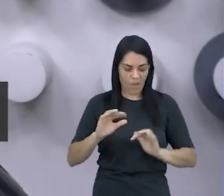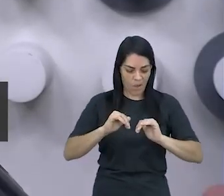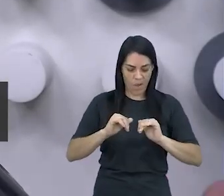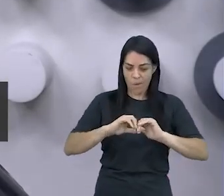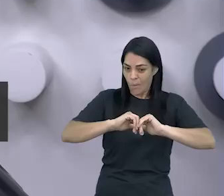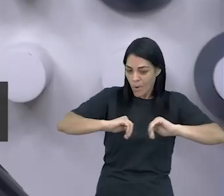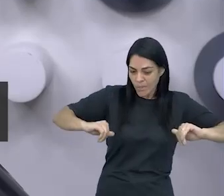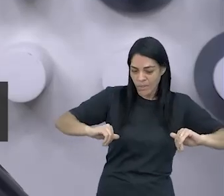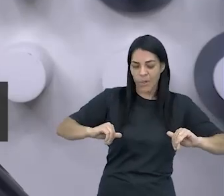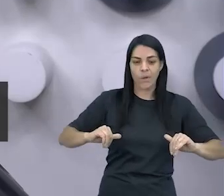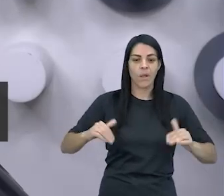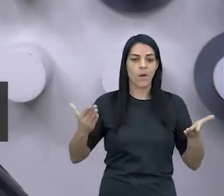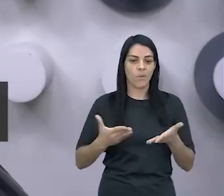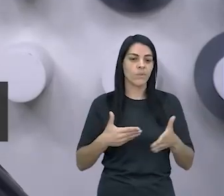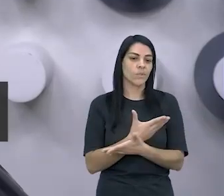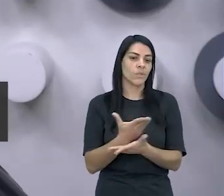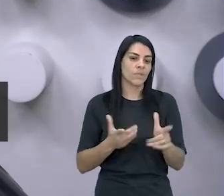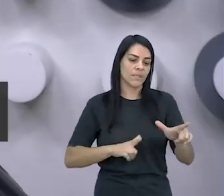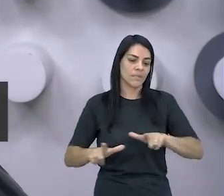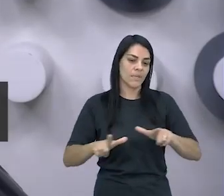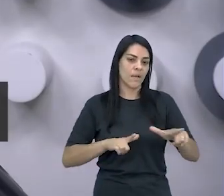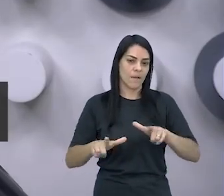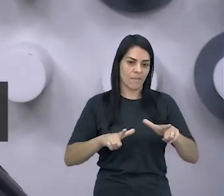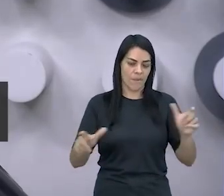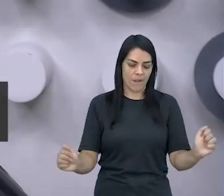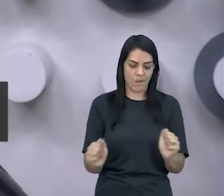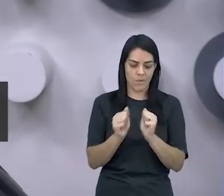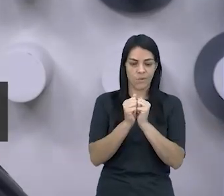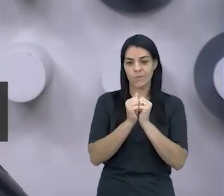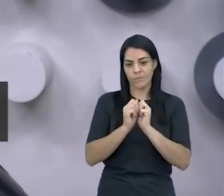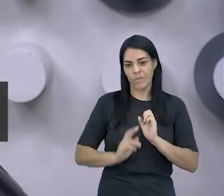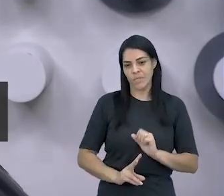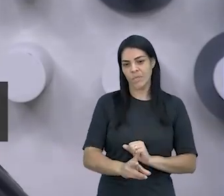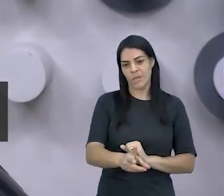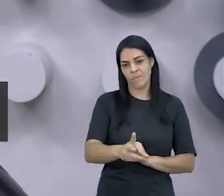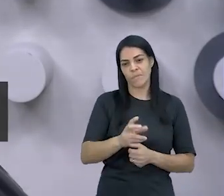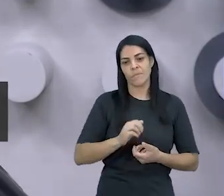gente trabalha de forma concomitante. Sim, sim.